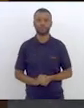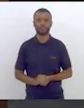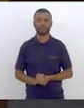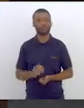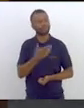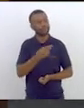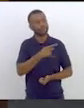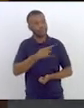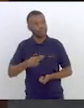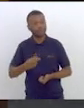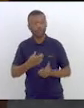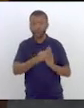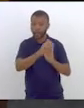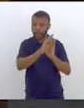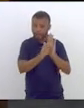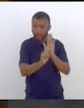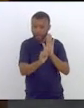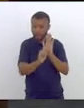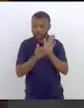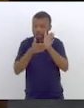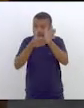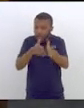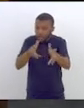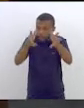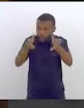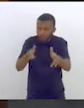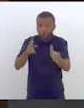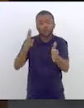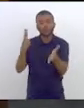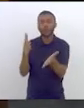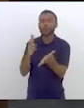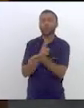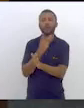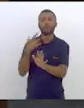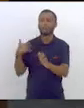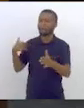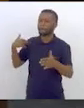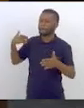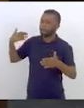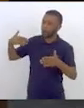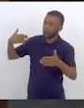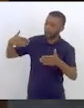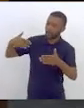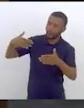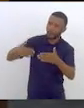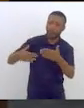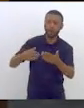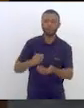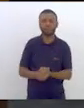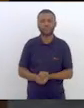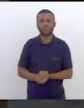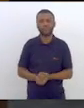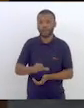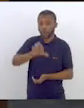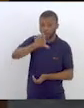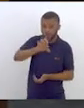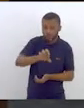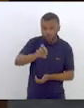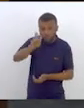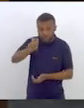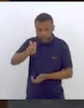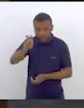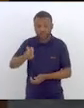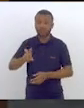a ata reflete com exatidão ocorrido na 95 nonagésima quinta